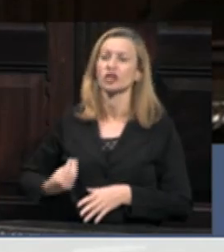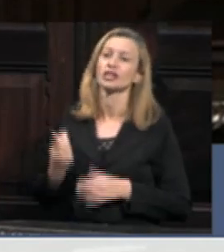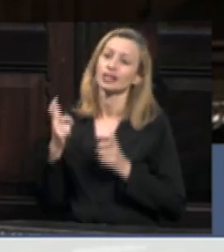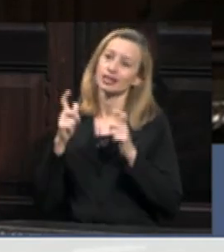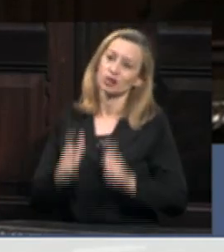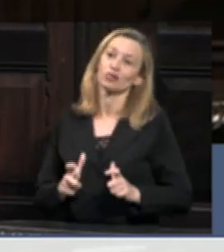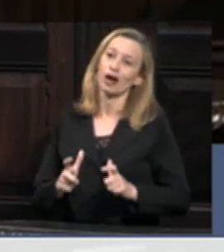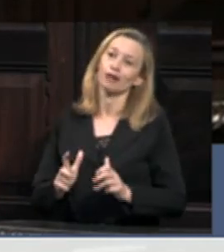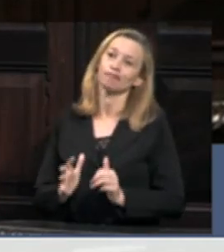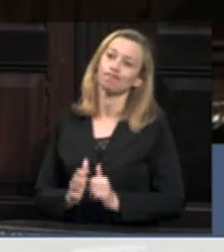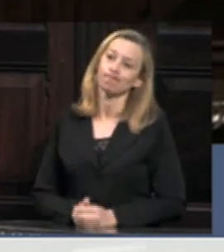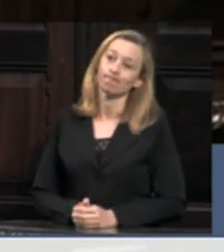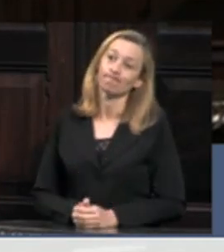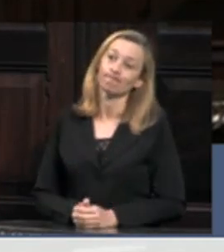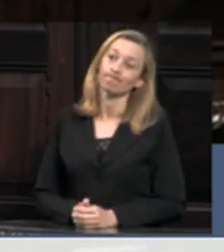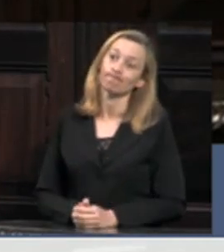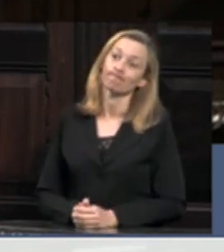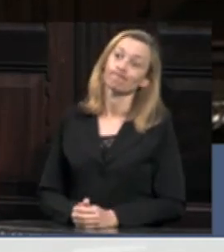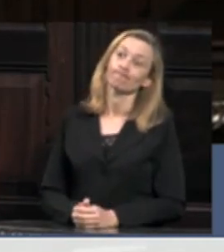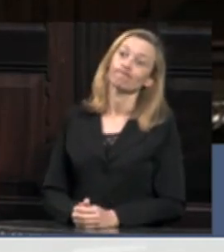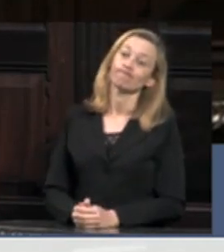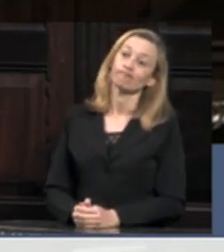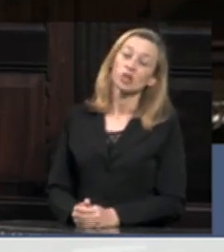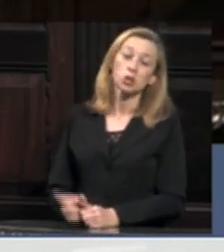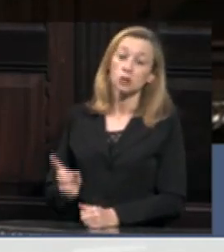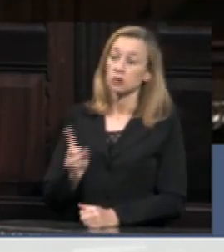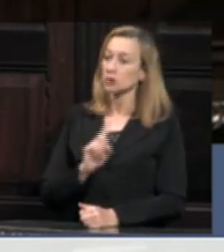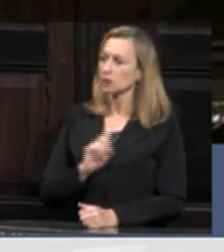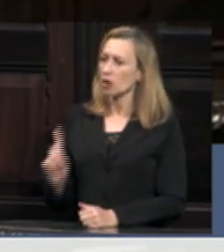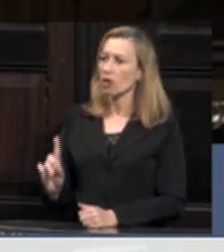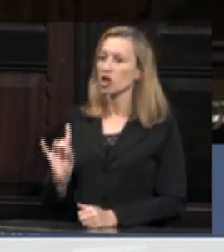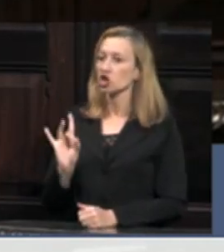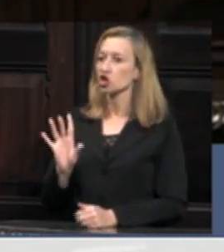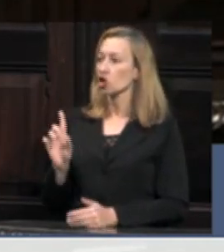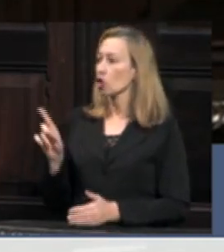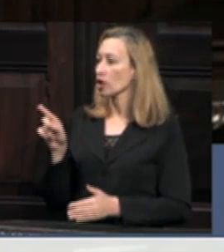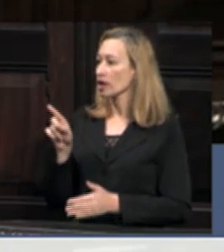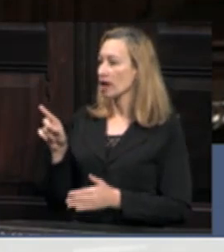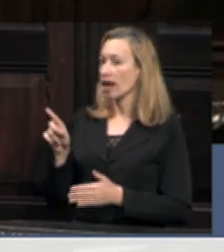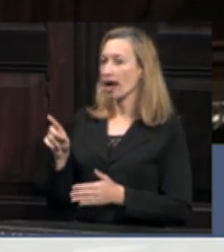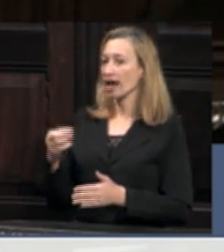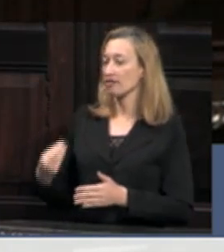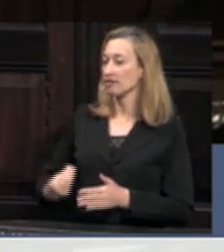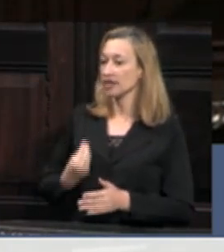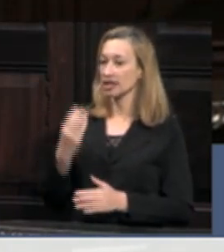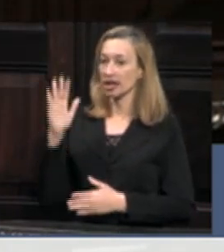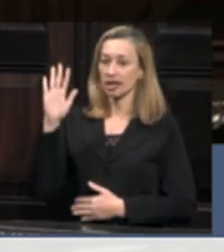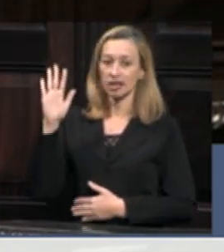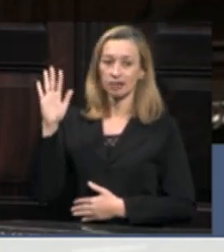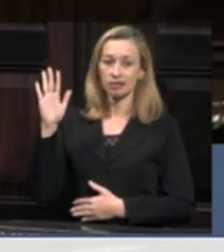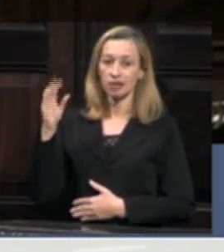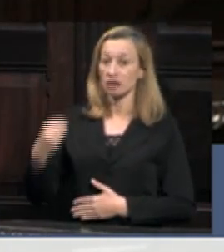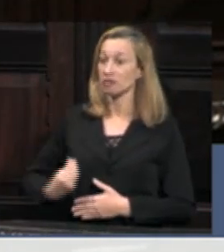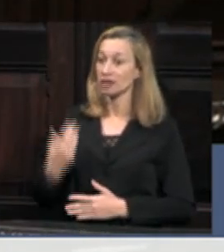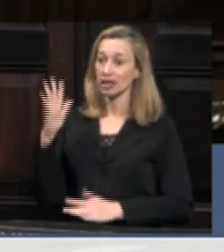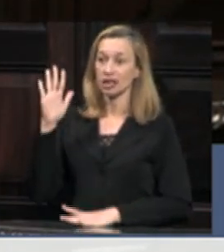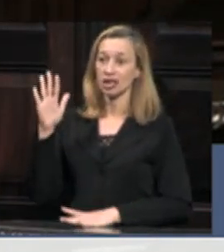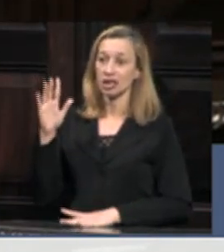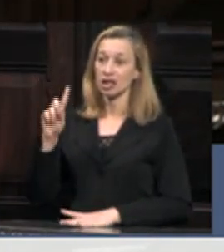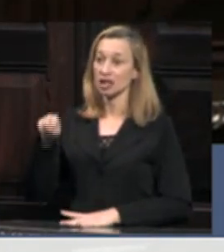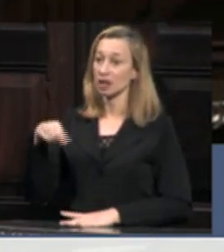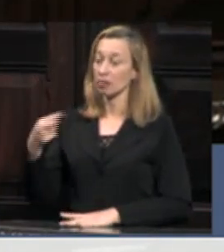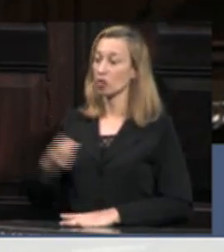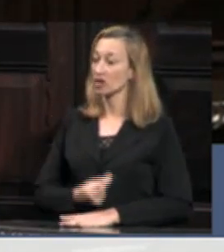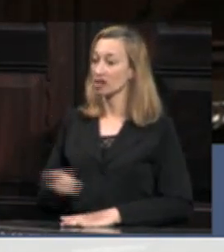plenário. Não é dando presença e depois tomando